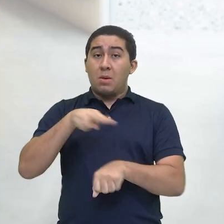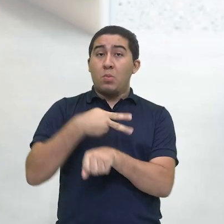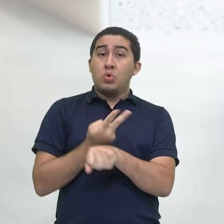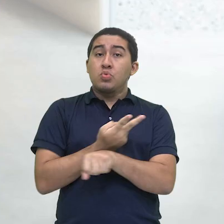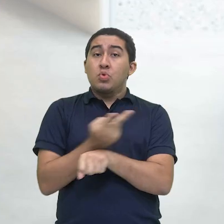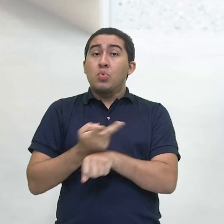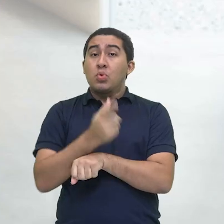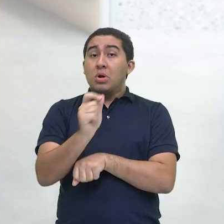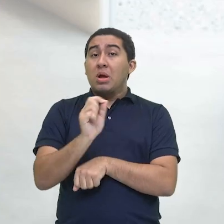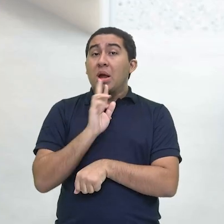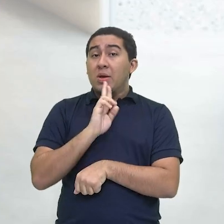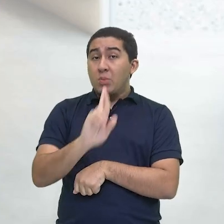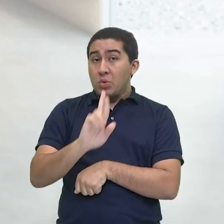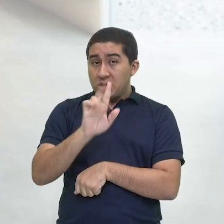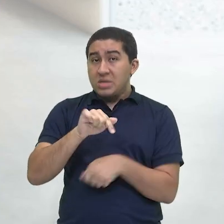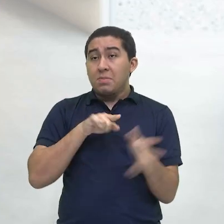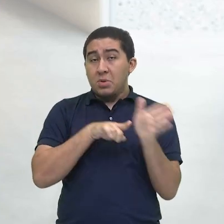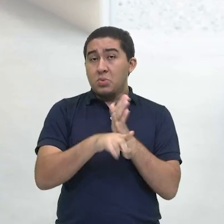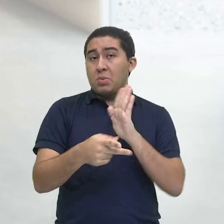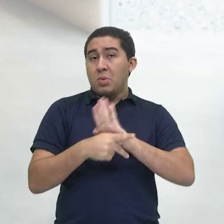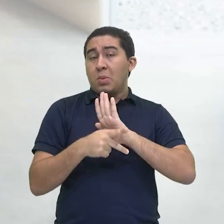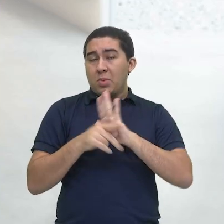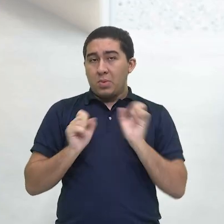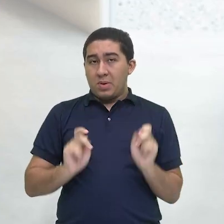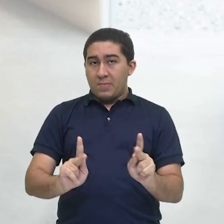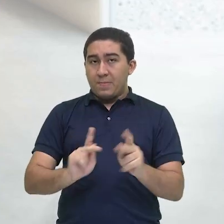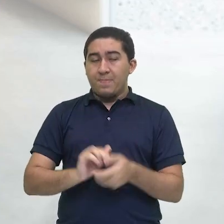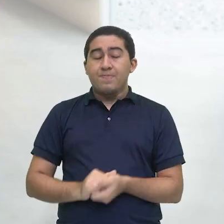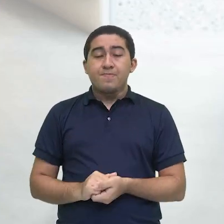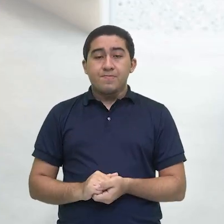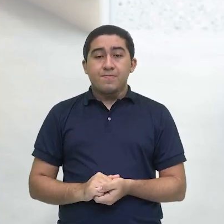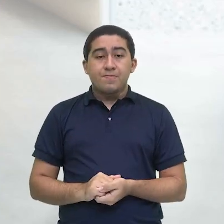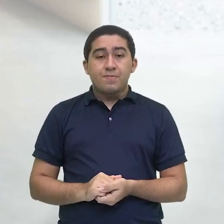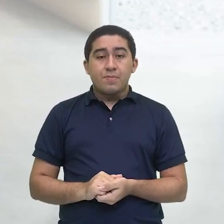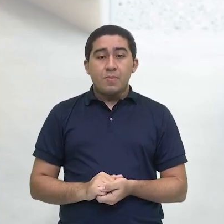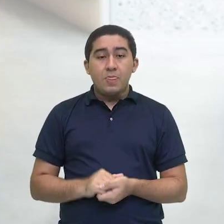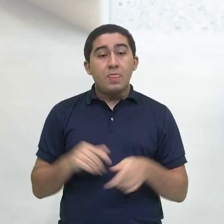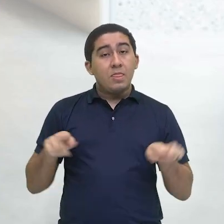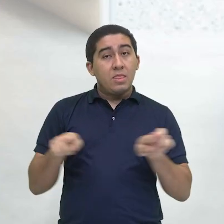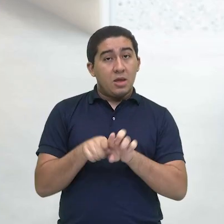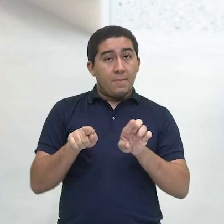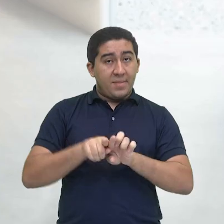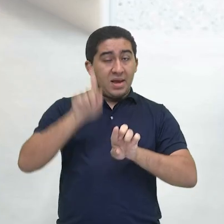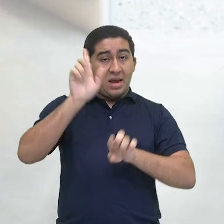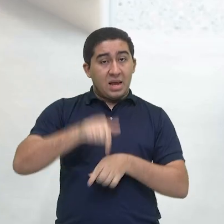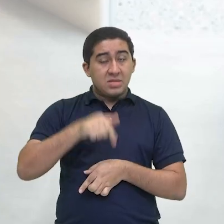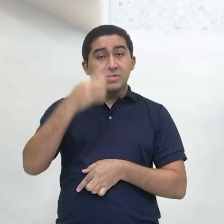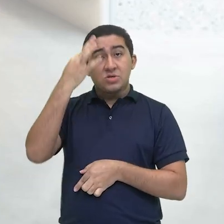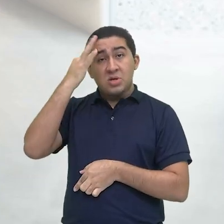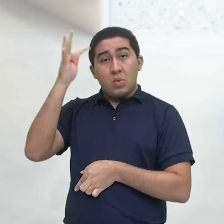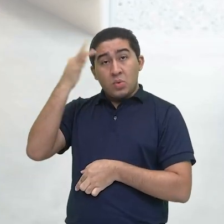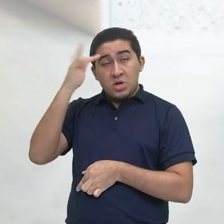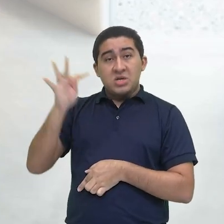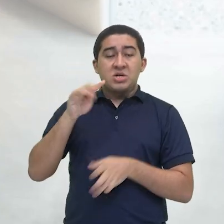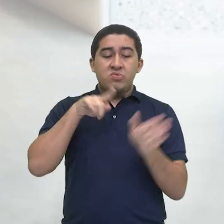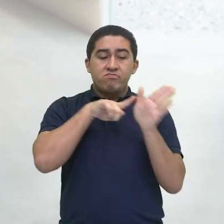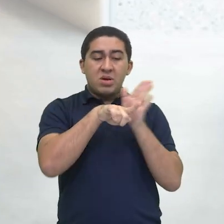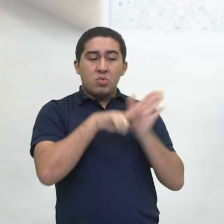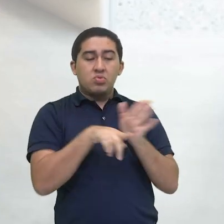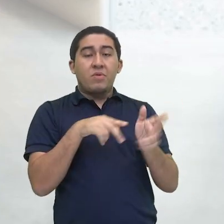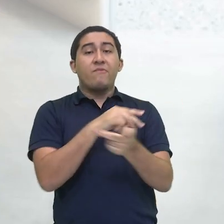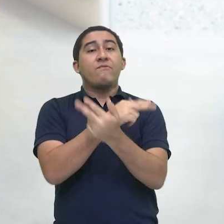sabe o que? Responder essas perguntas, tá bom? E aí, gente, essas hipóteses, essas